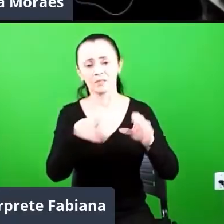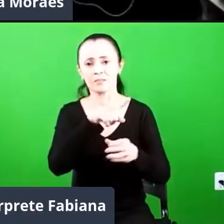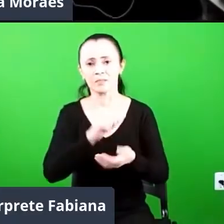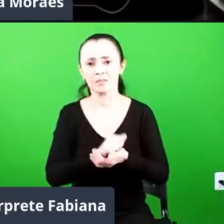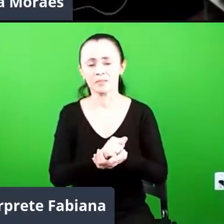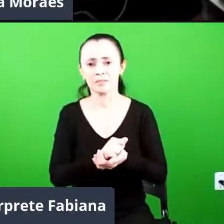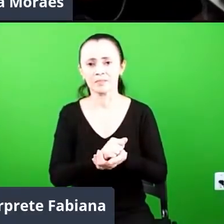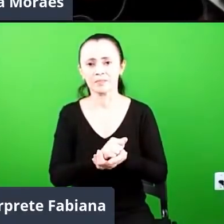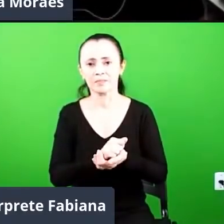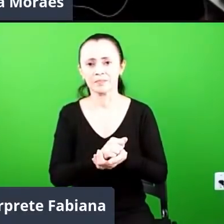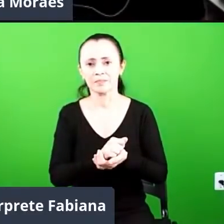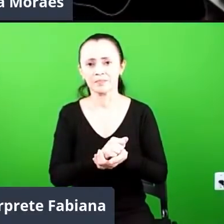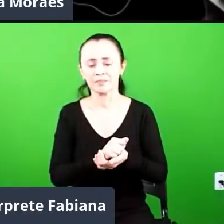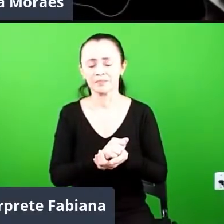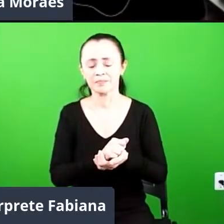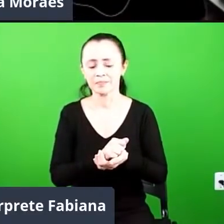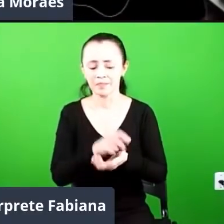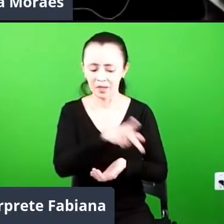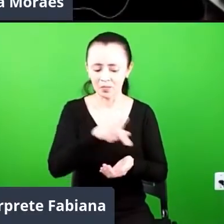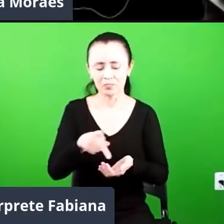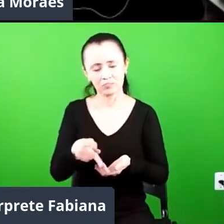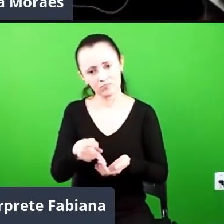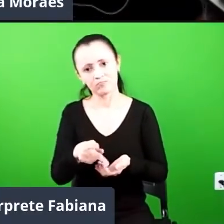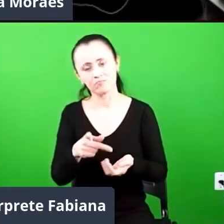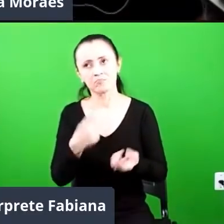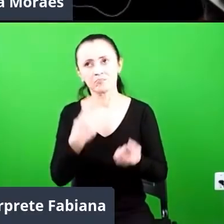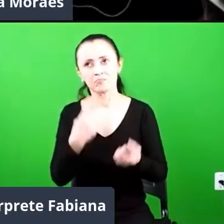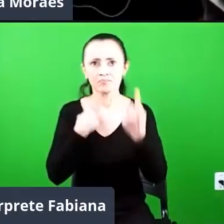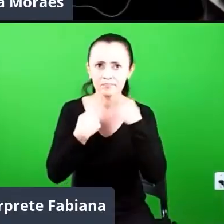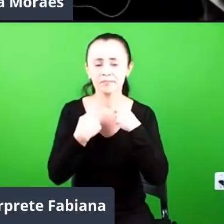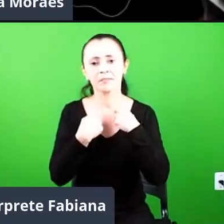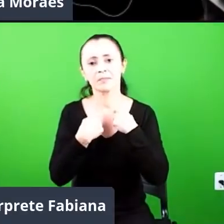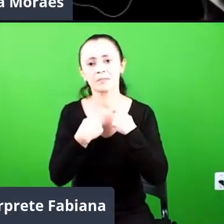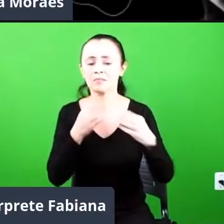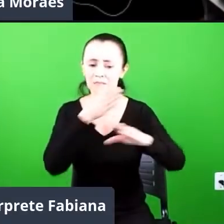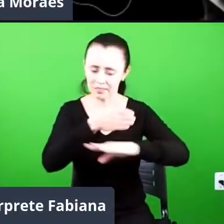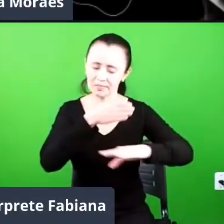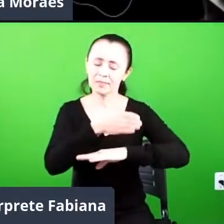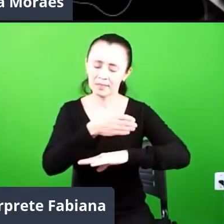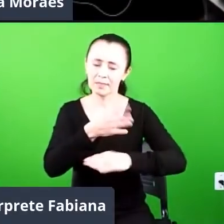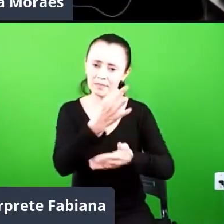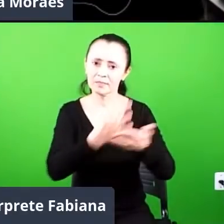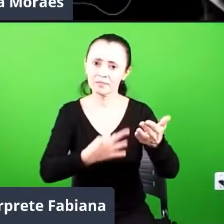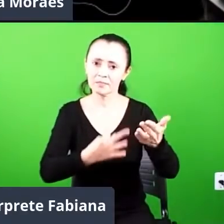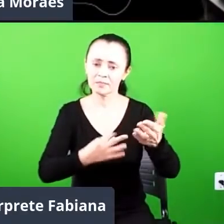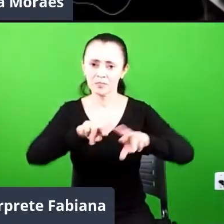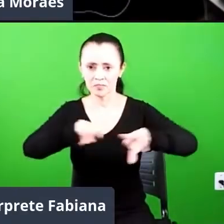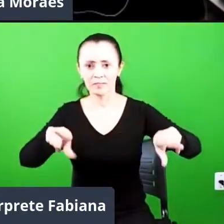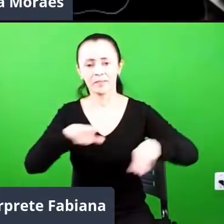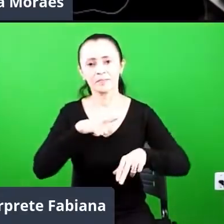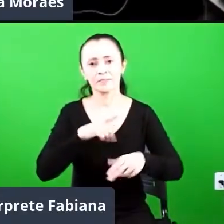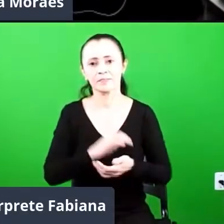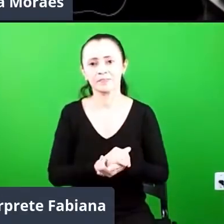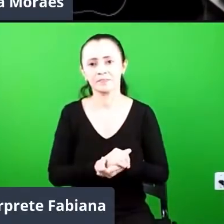né, estudar, leitura de leite, pode acessar lá, que estará lá os textos também. Tá? Gostaria de